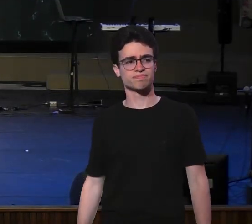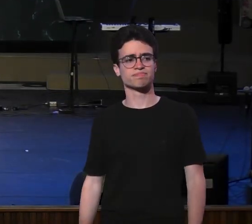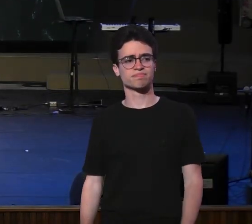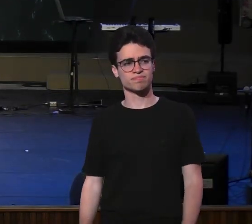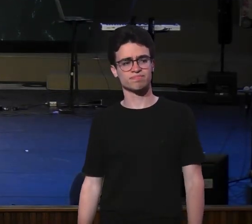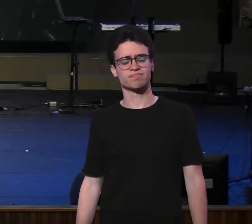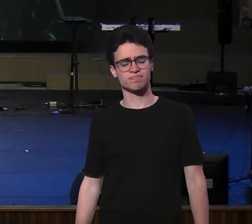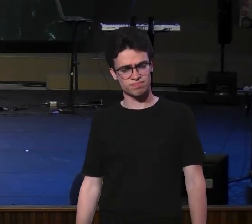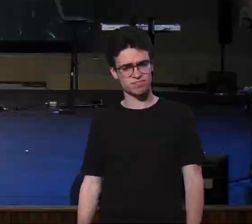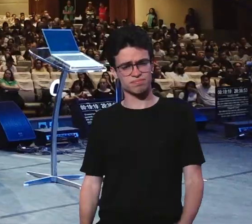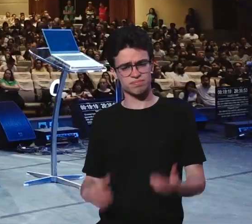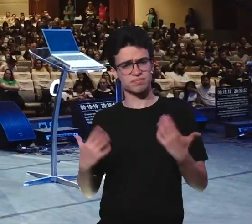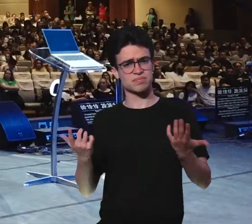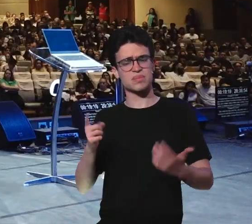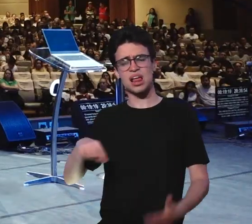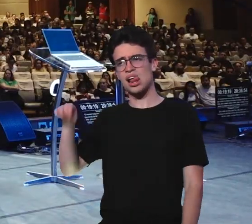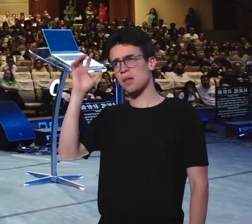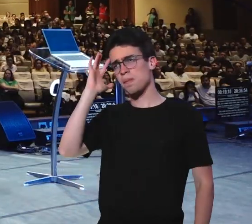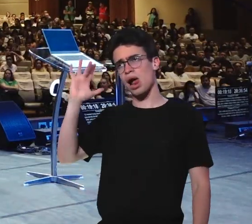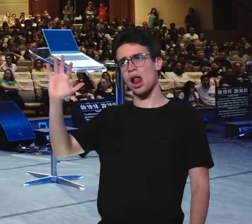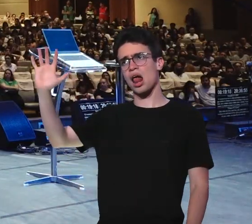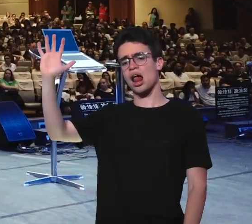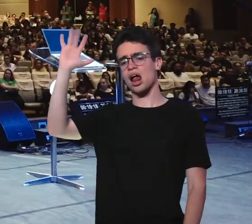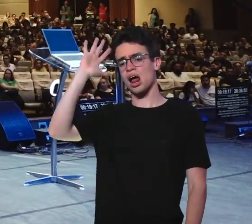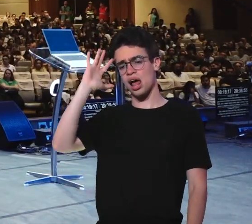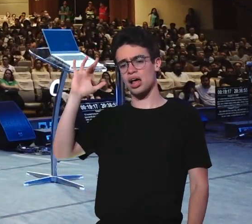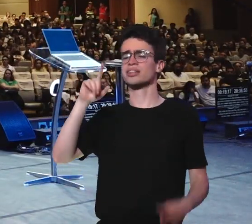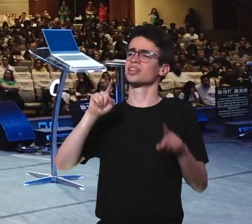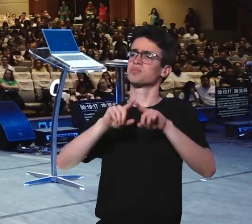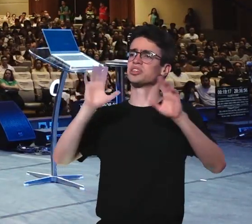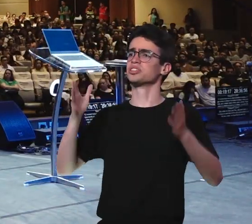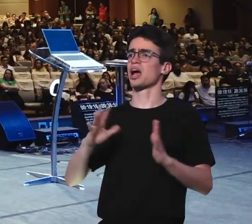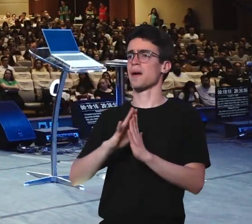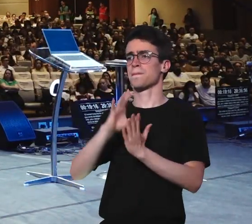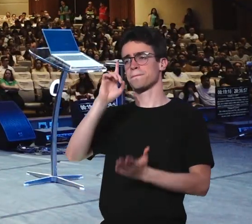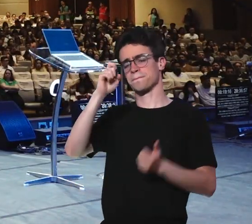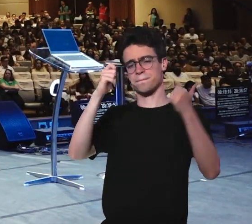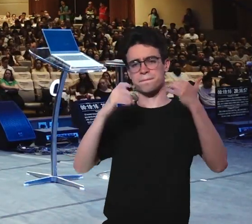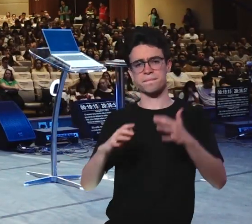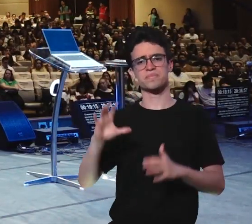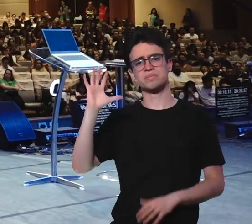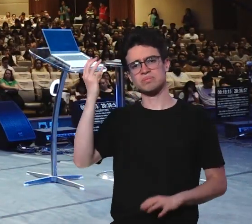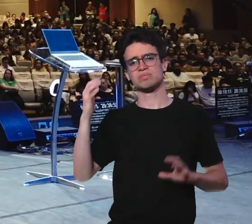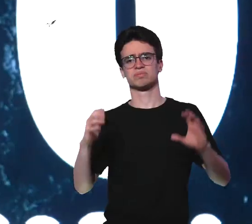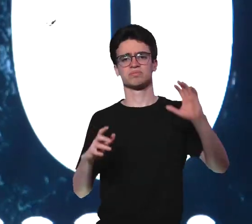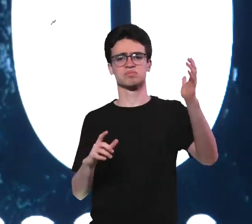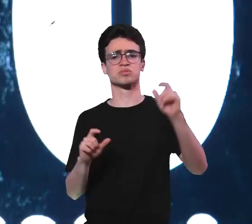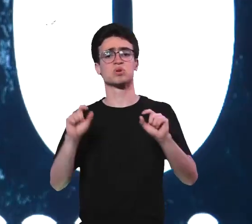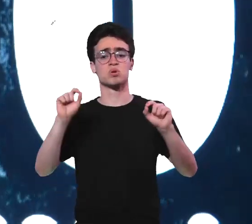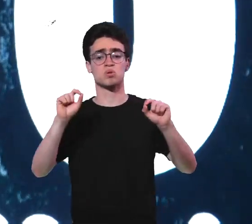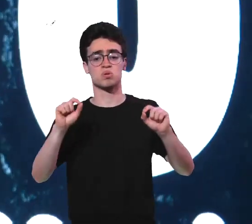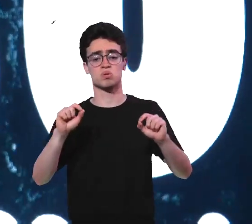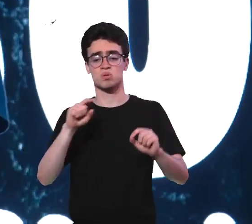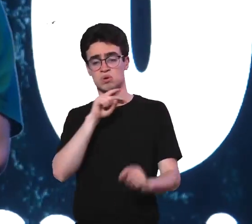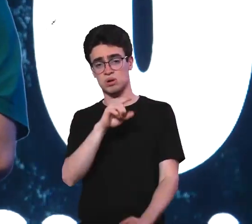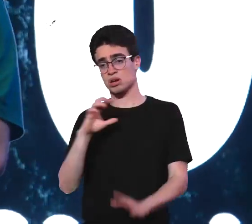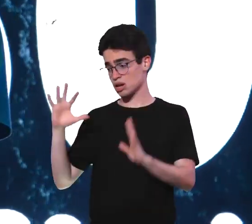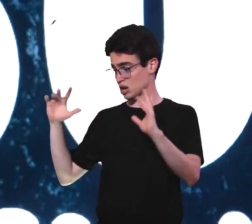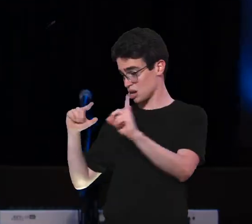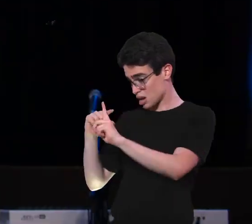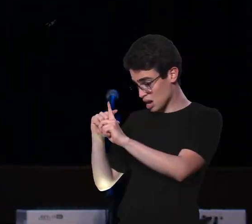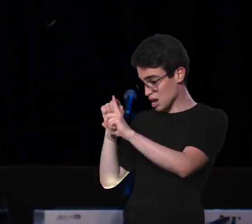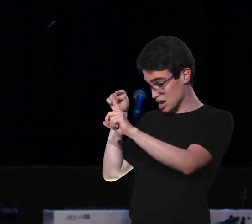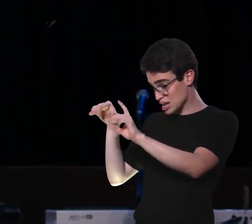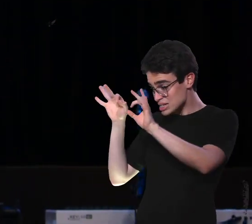Porque eles tinham uma ideia, e já aconteceu algumas vezes na Bíblia, de que quando chegava no templo, Deus protegia o templo, não